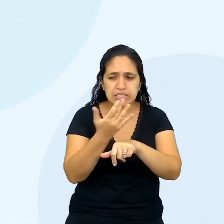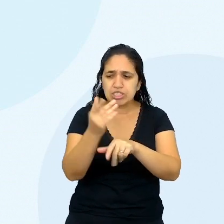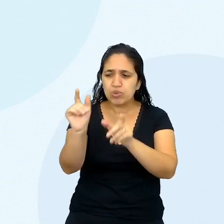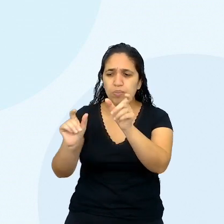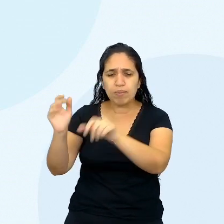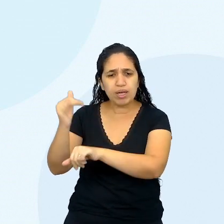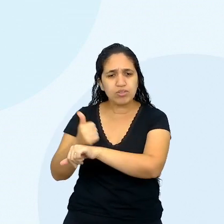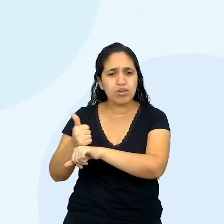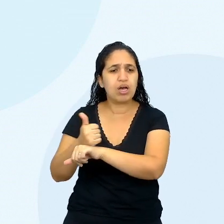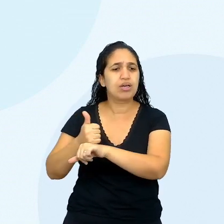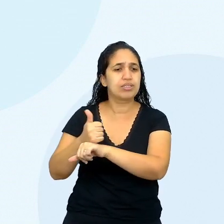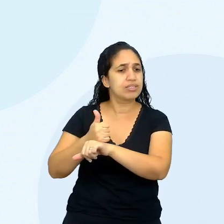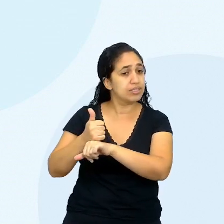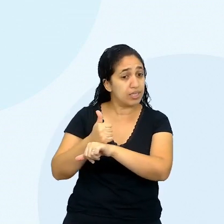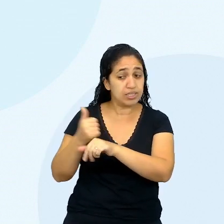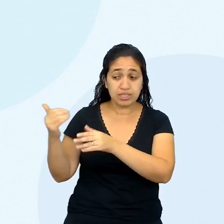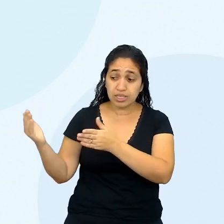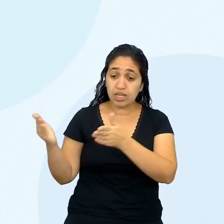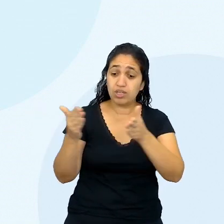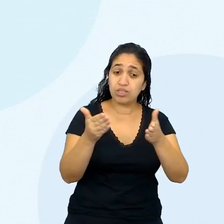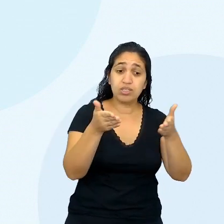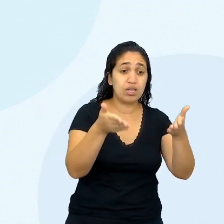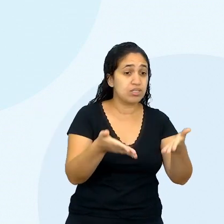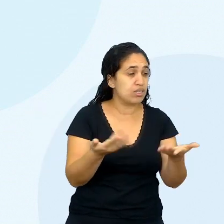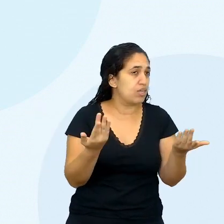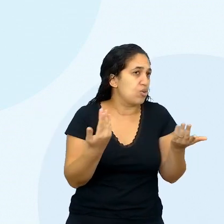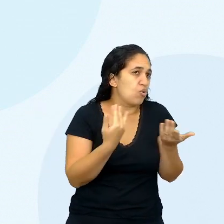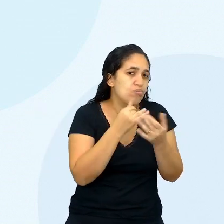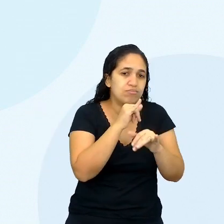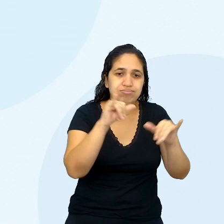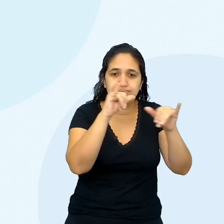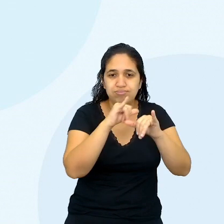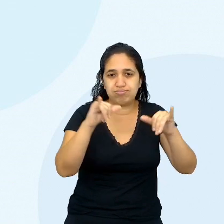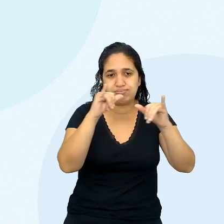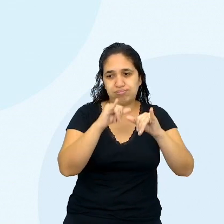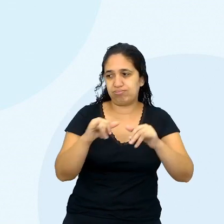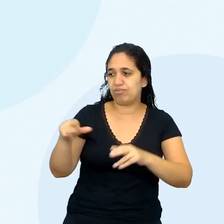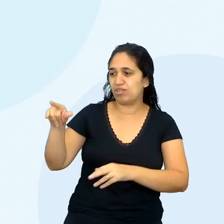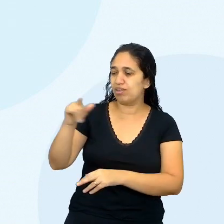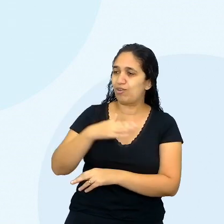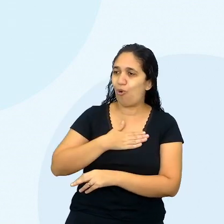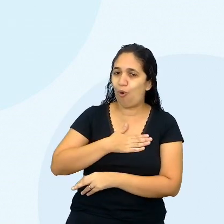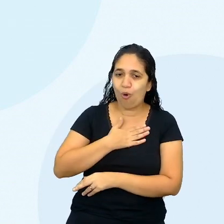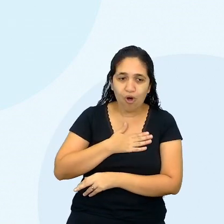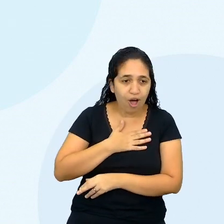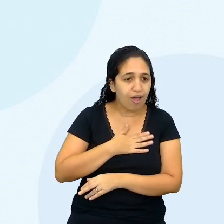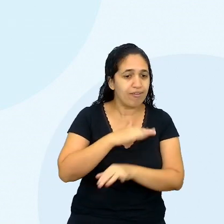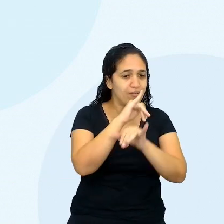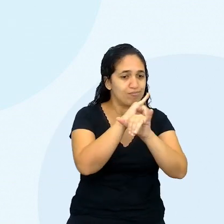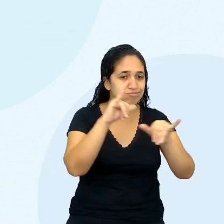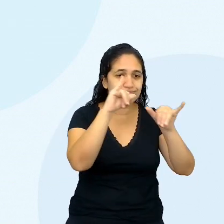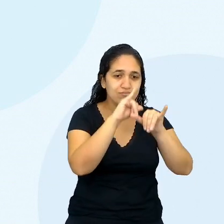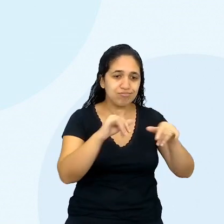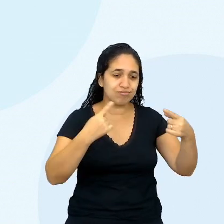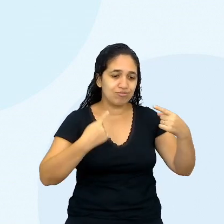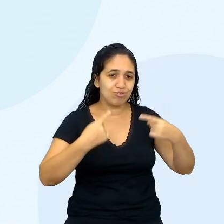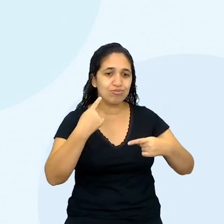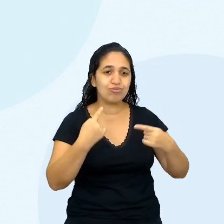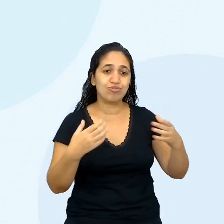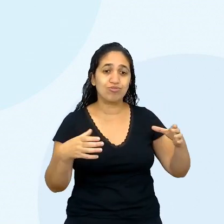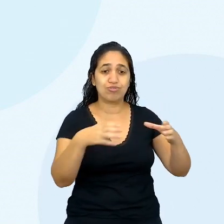gente está procurando, trazer aí, mensagens que os especialistas adorariam de poder estar conversando aí com os